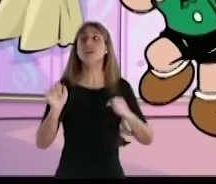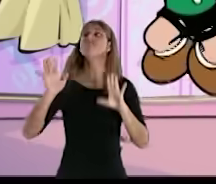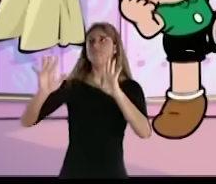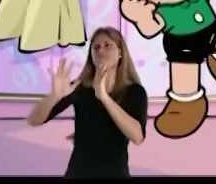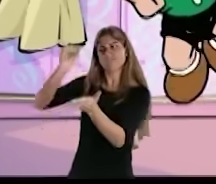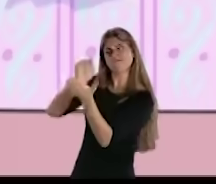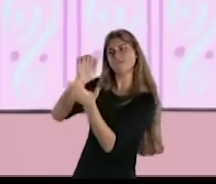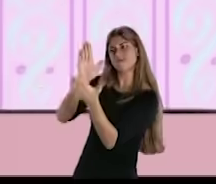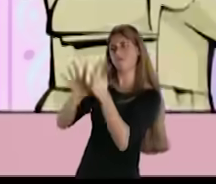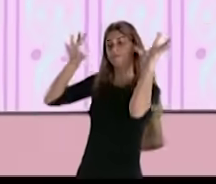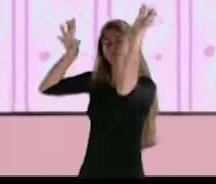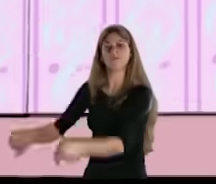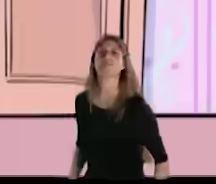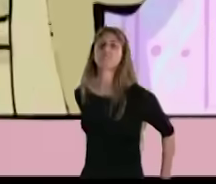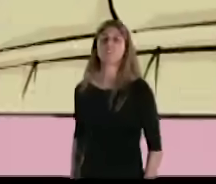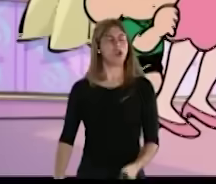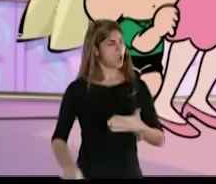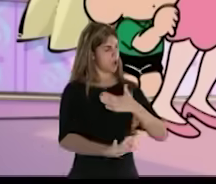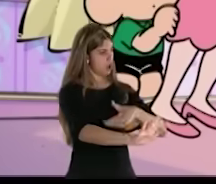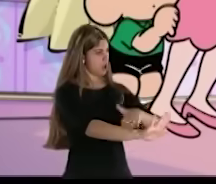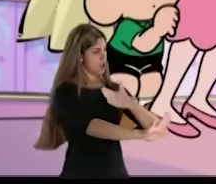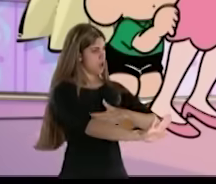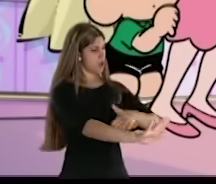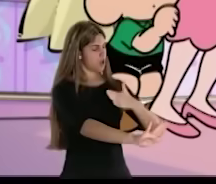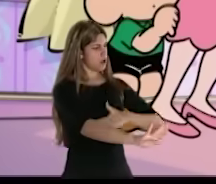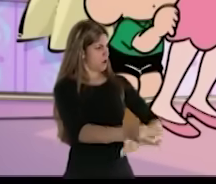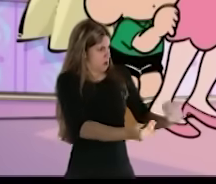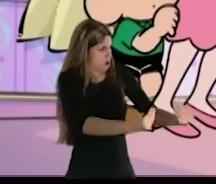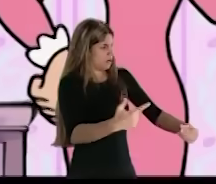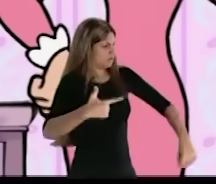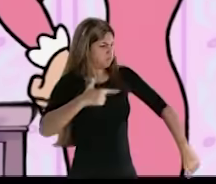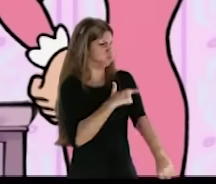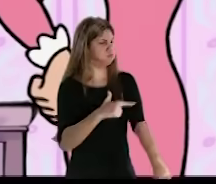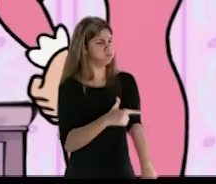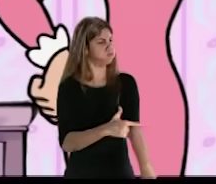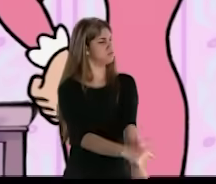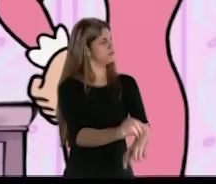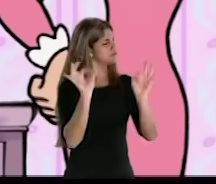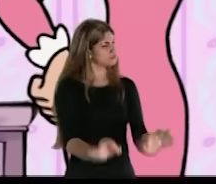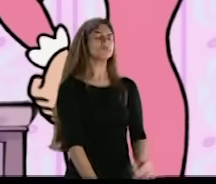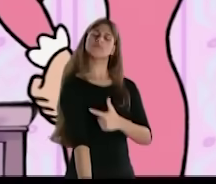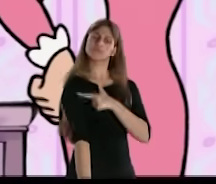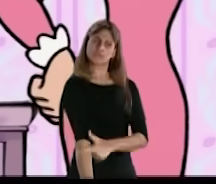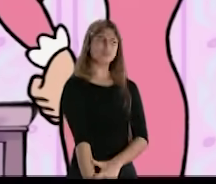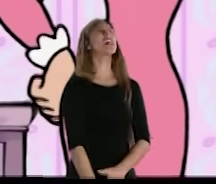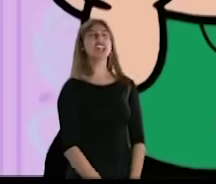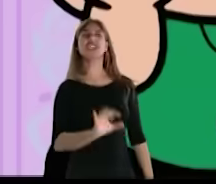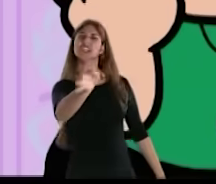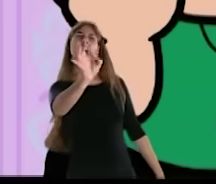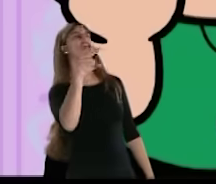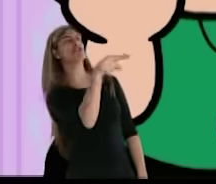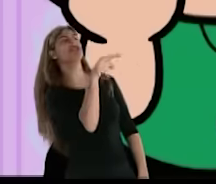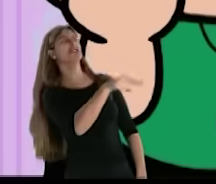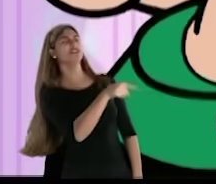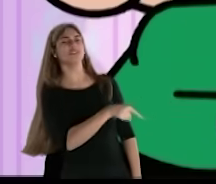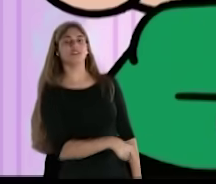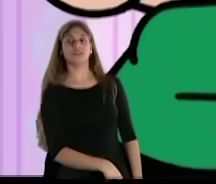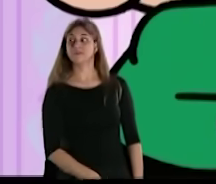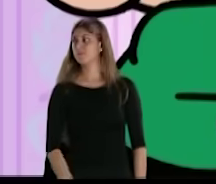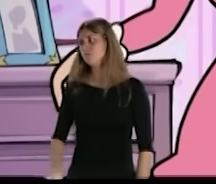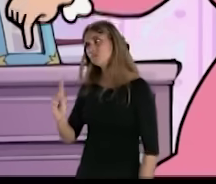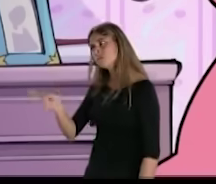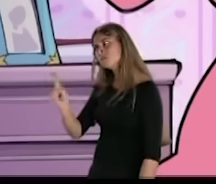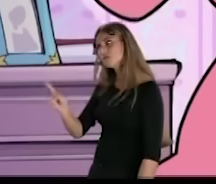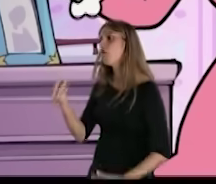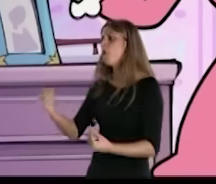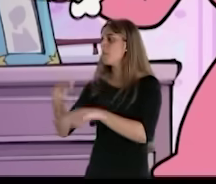Elô, elô. Mas agora eu te pego. Calma, senhora Calma. Isso não são modos de uma dama. É isso aí, dá uma dula nessa